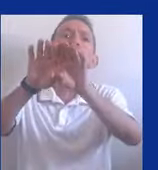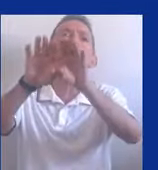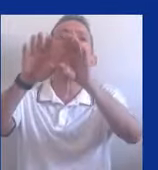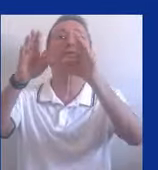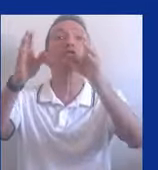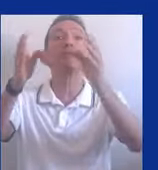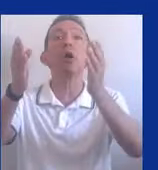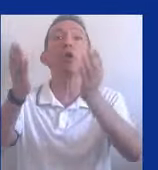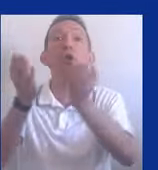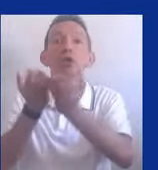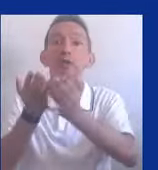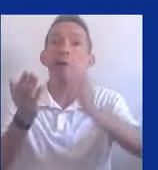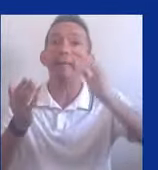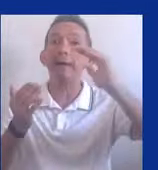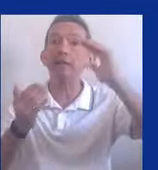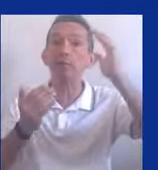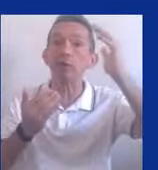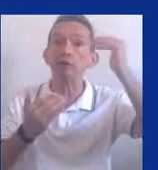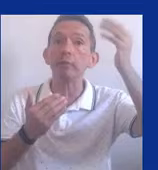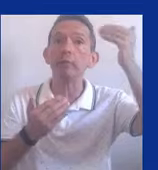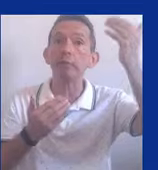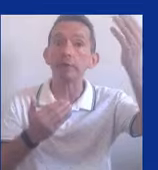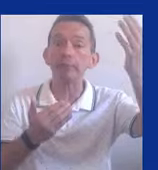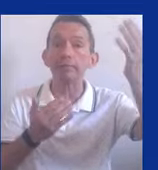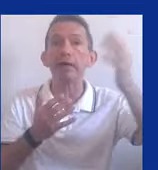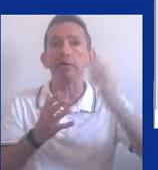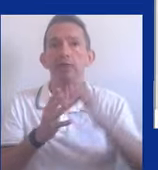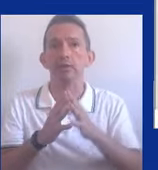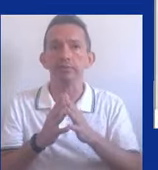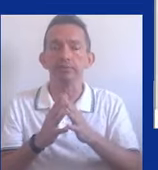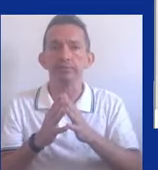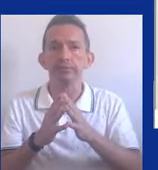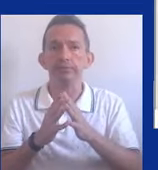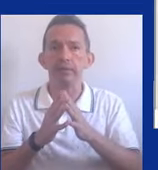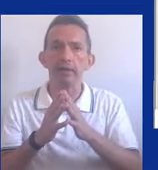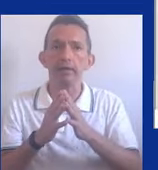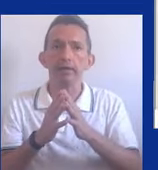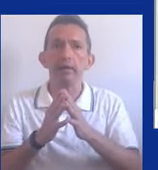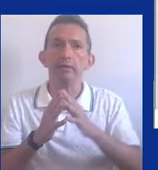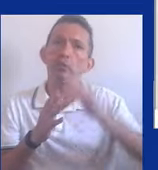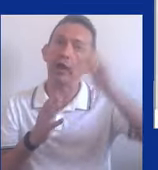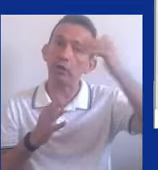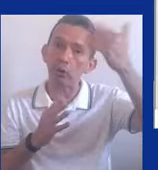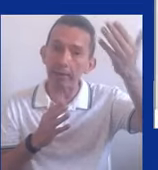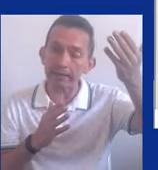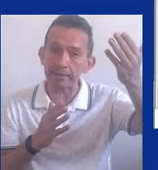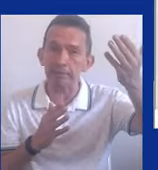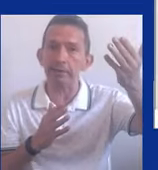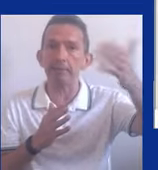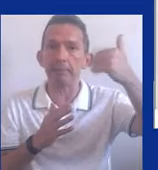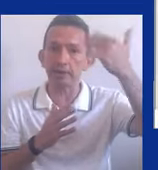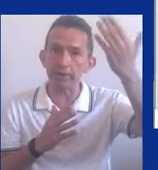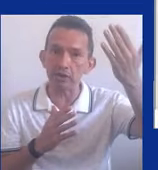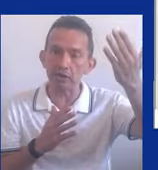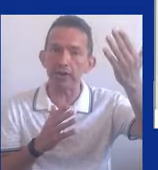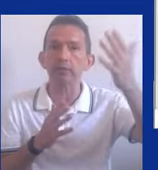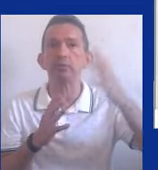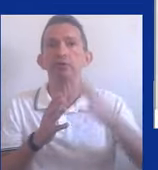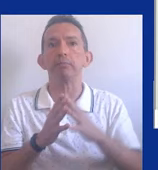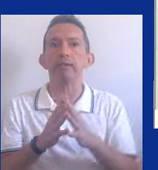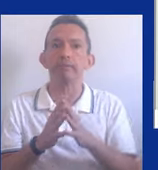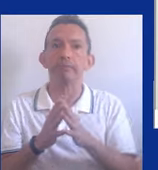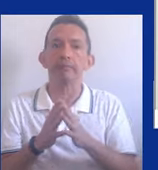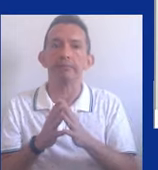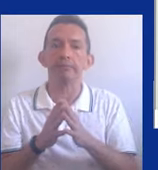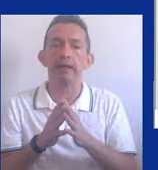proteínas organizadas vão estar onde? Mais próximo à membrana plasmática, tá? No ectoplasma, na parte mais externa